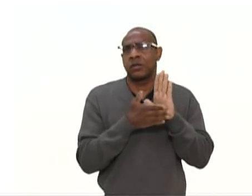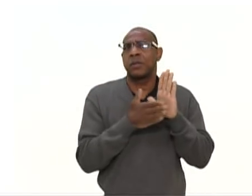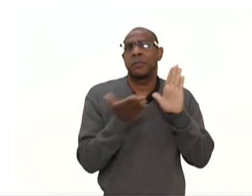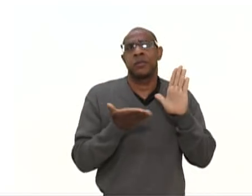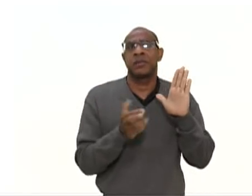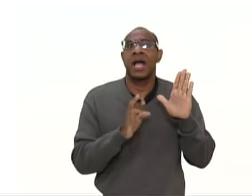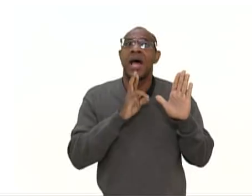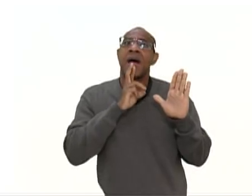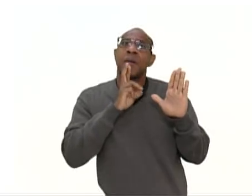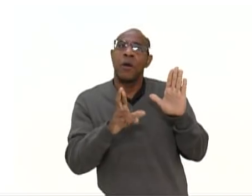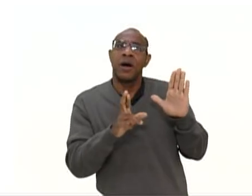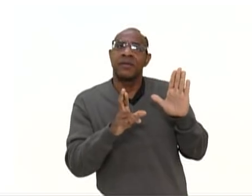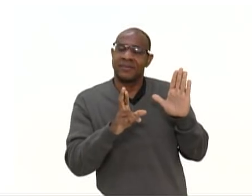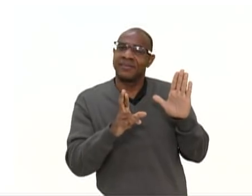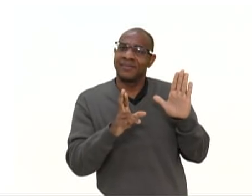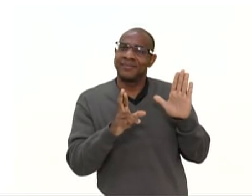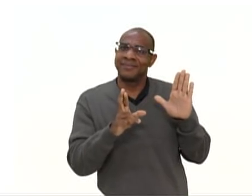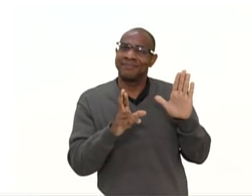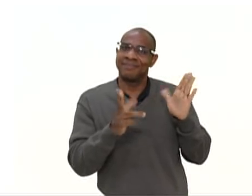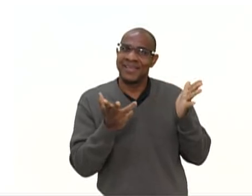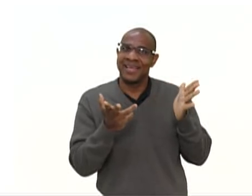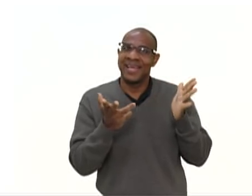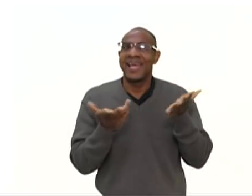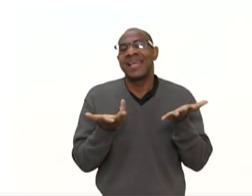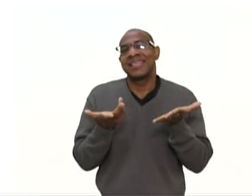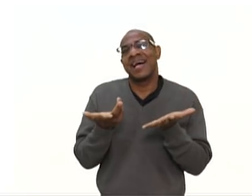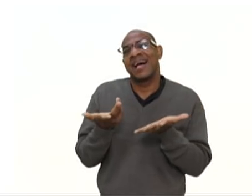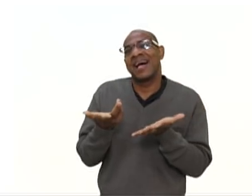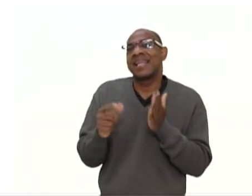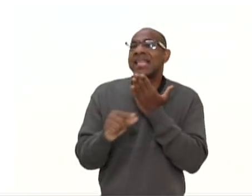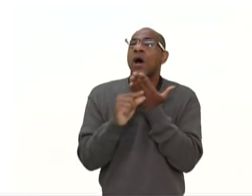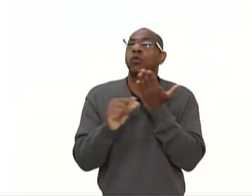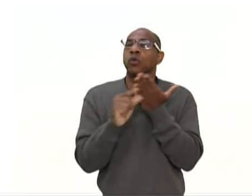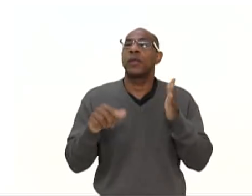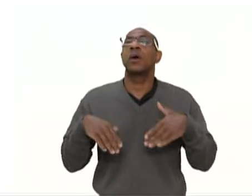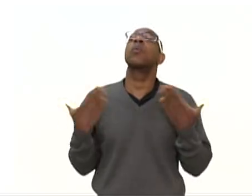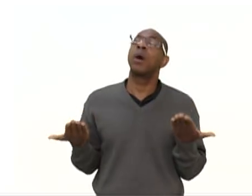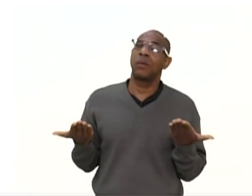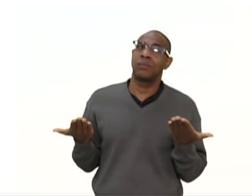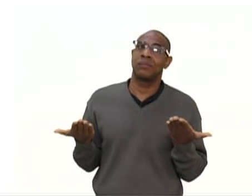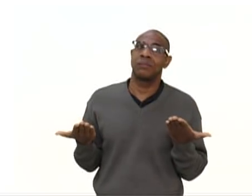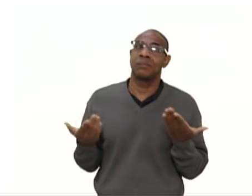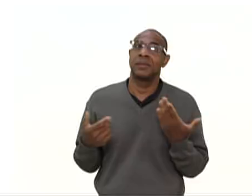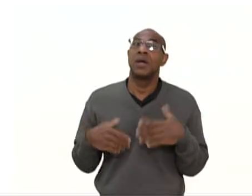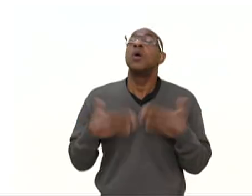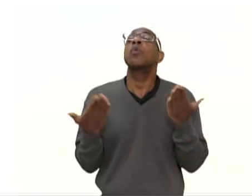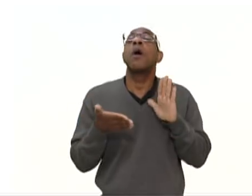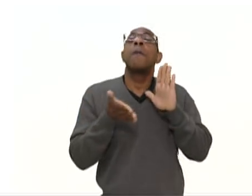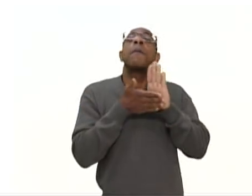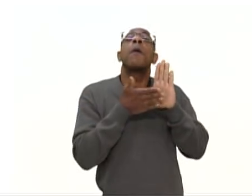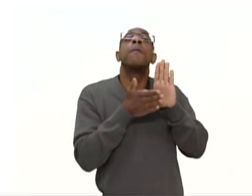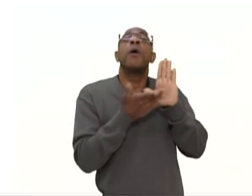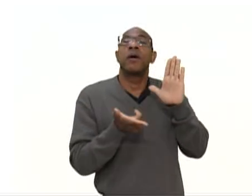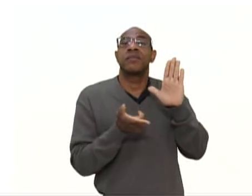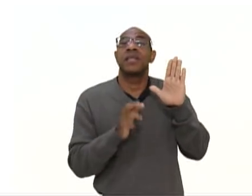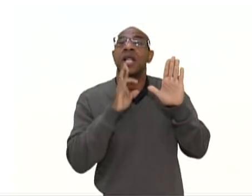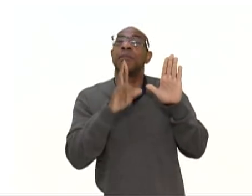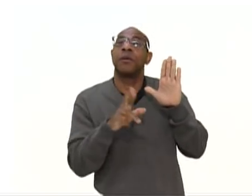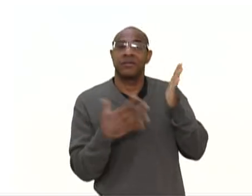autora? Lembra que eu falei que no artigo de opinião também devemos apresentar uma proposta de